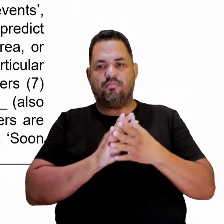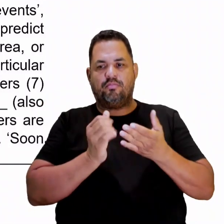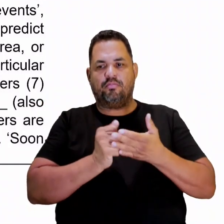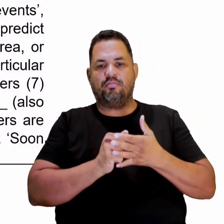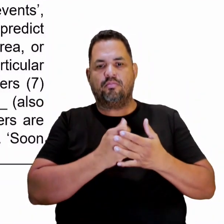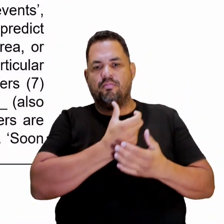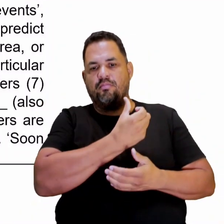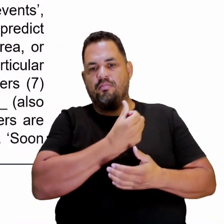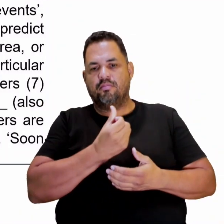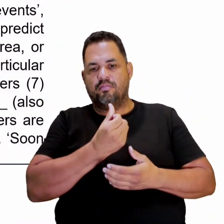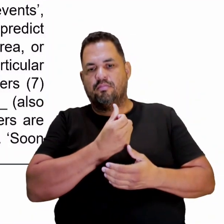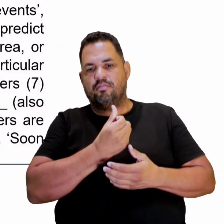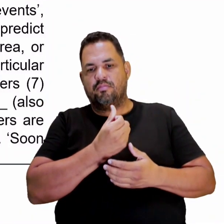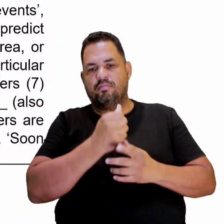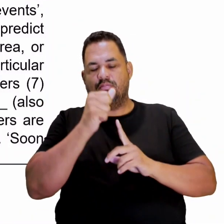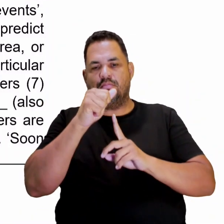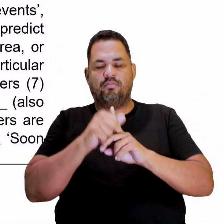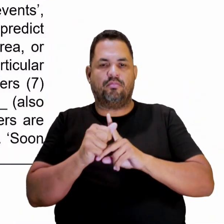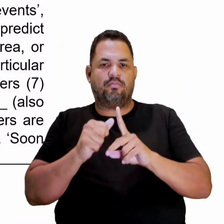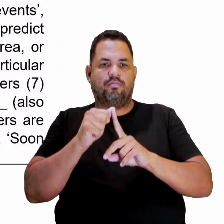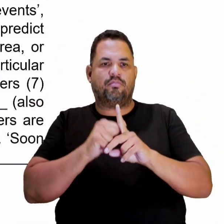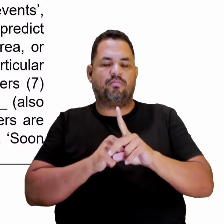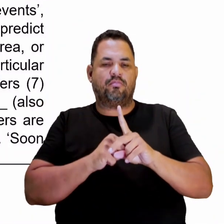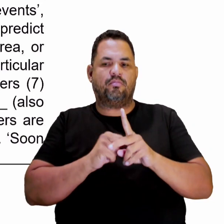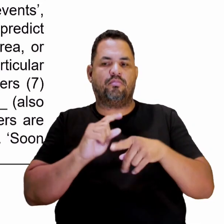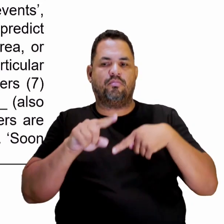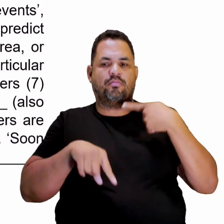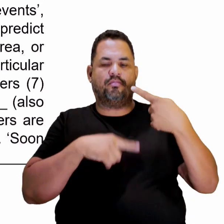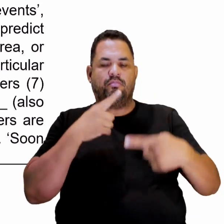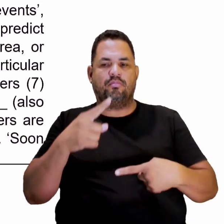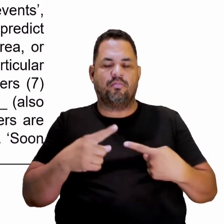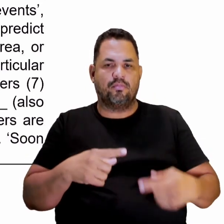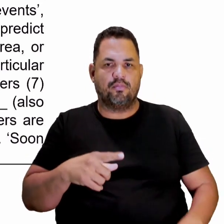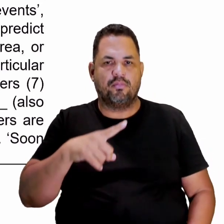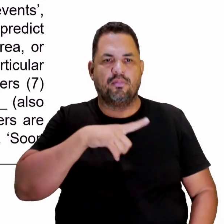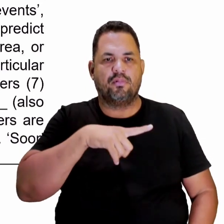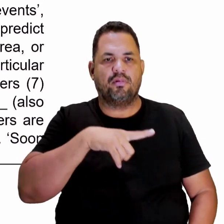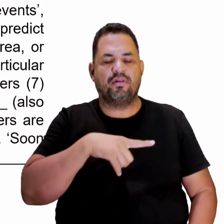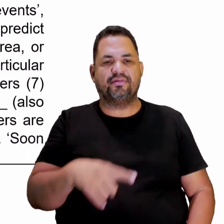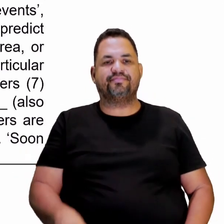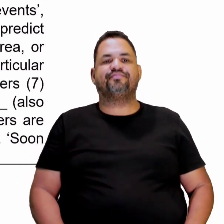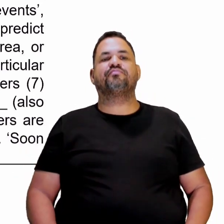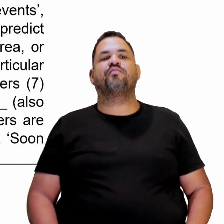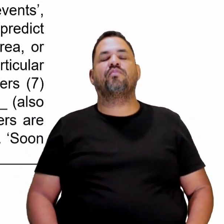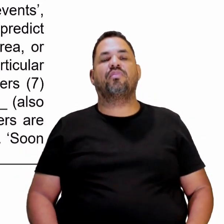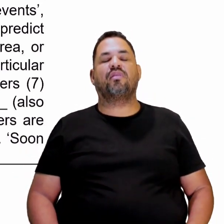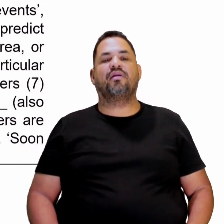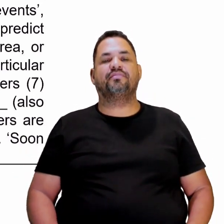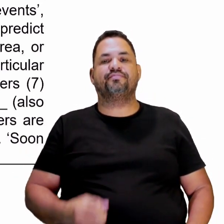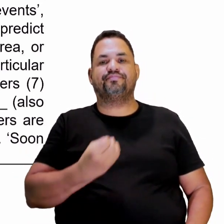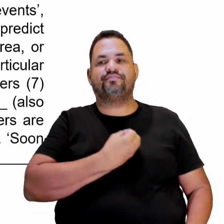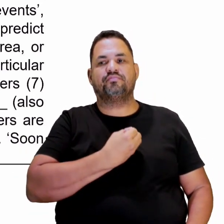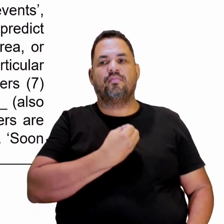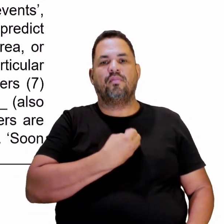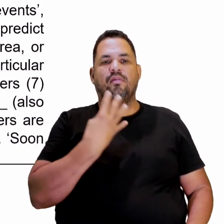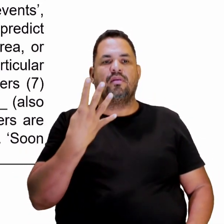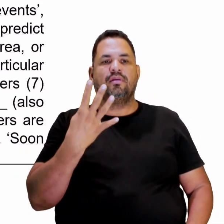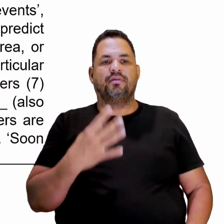E na próxima nós temos aí a questão 4,